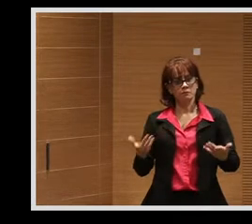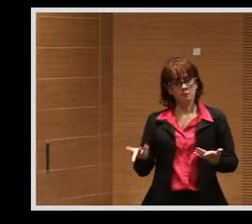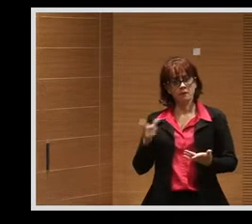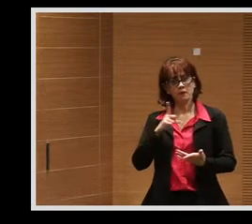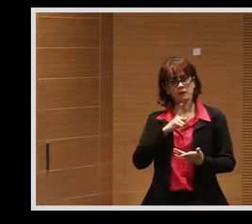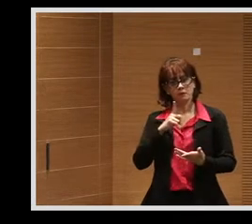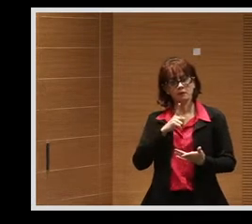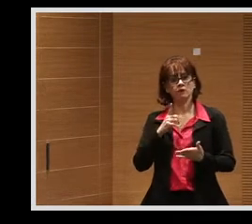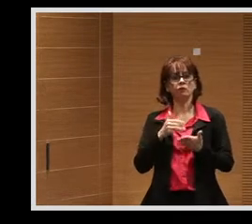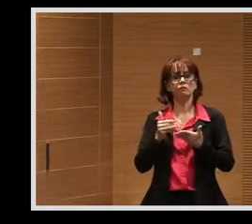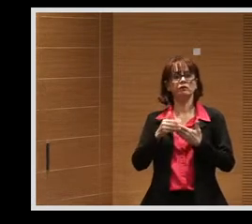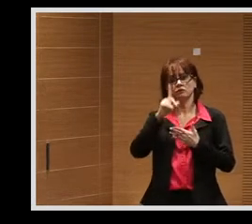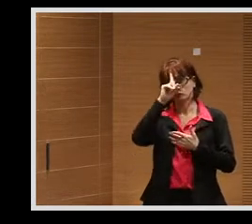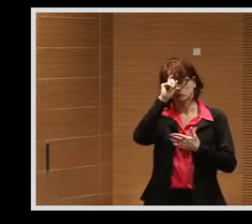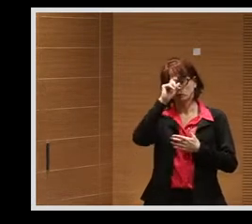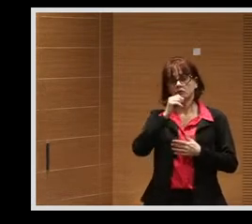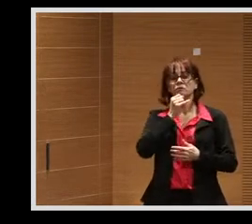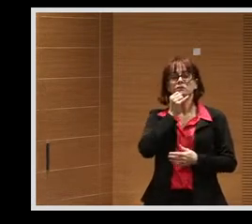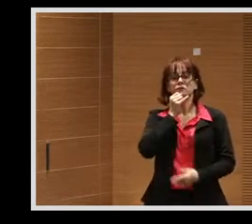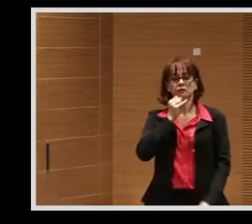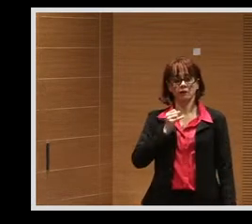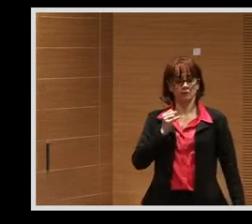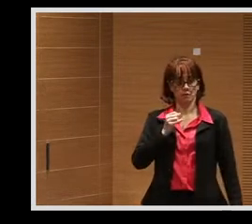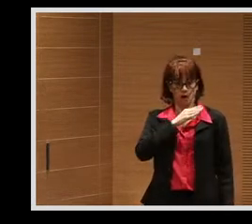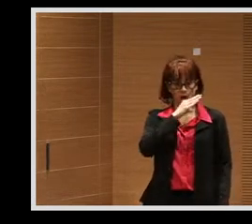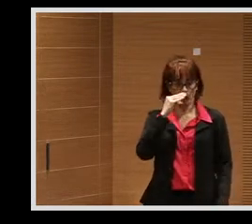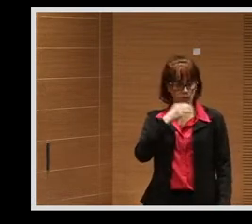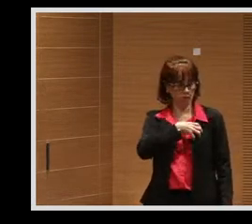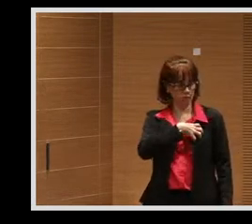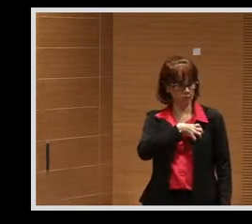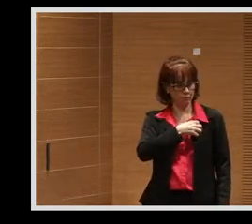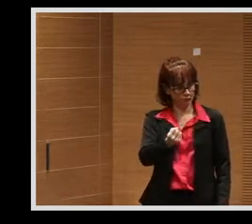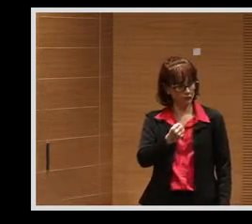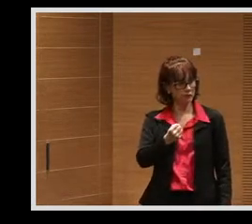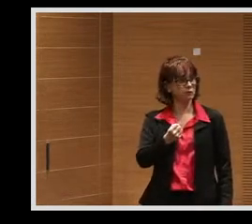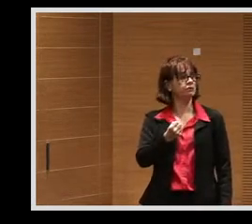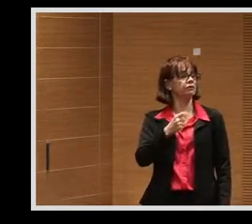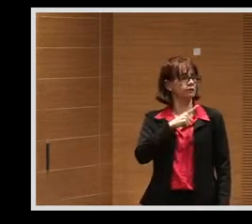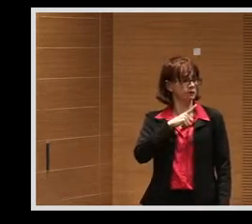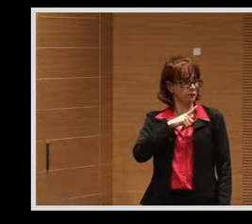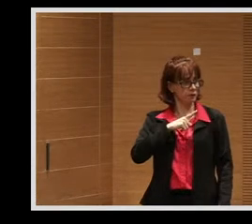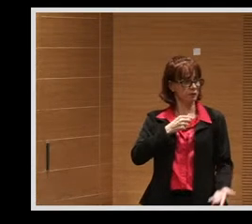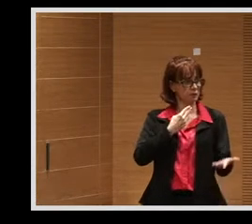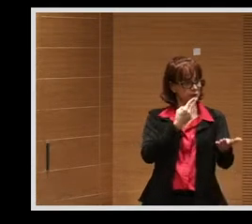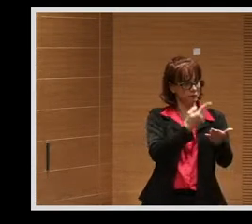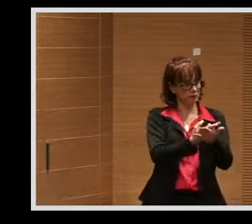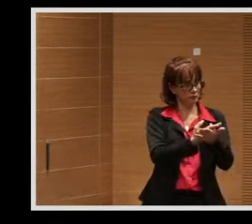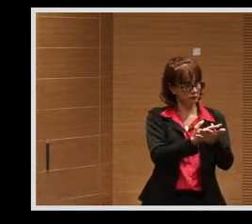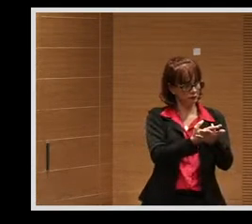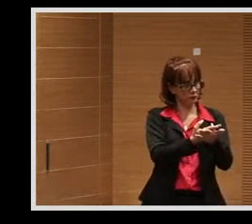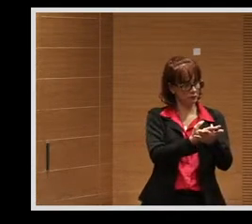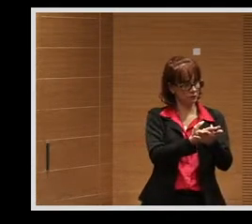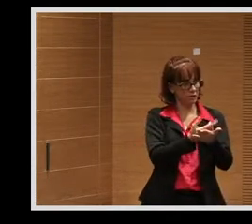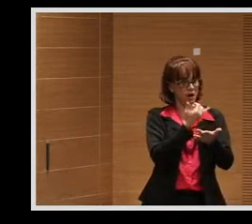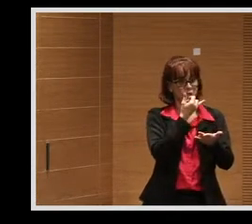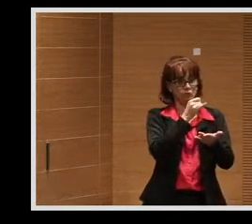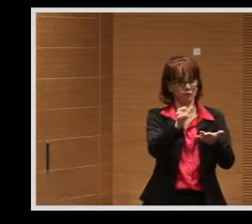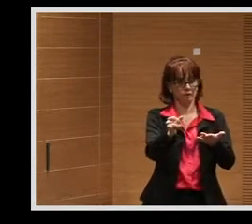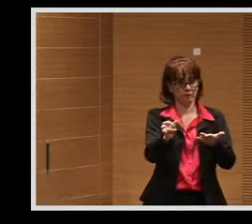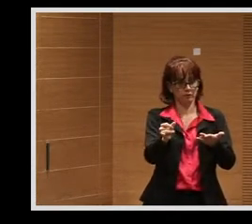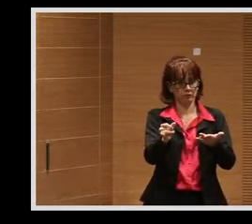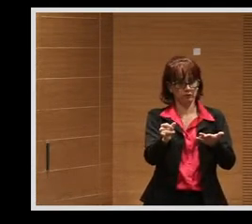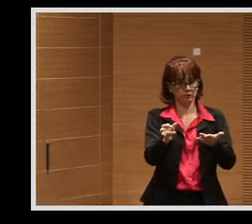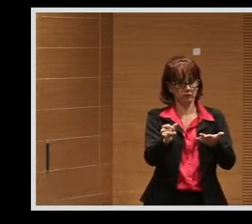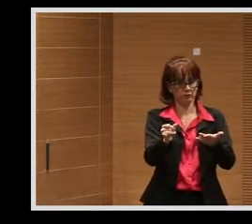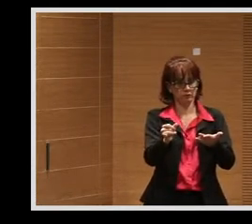partir do hospital. Adolescente tentou suicídio, é indicação de internação e é uma prescrição automática.